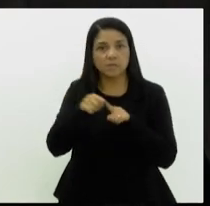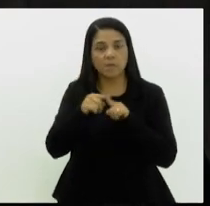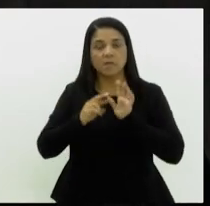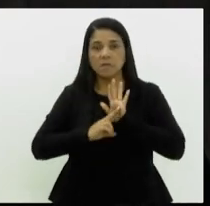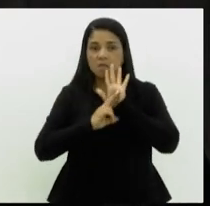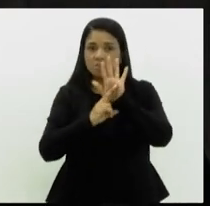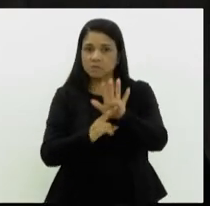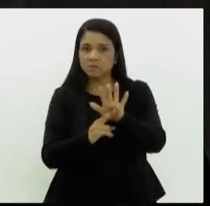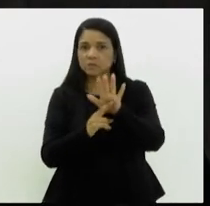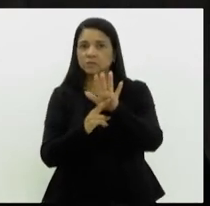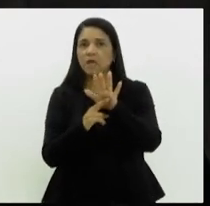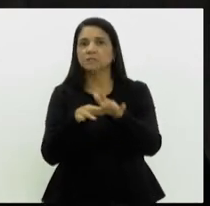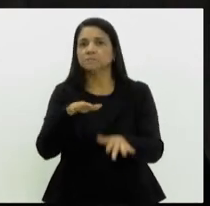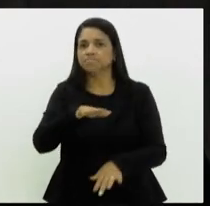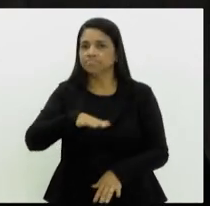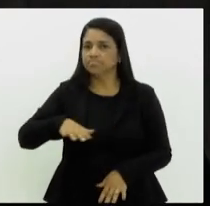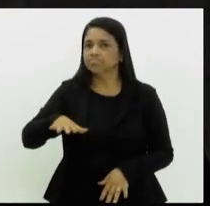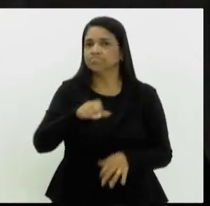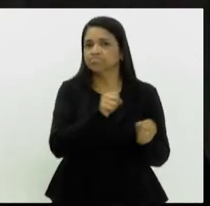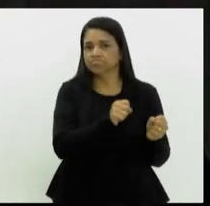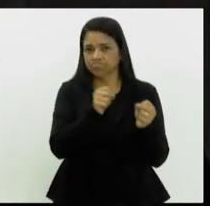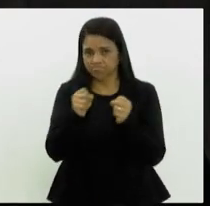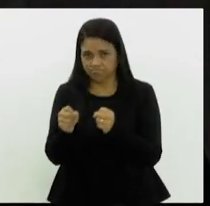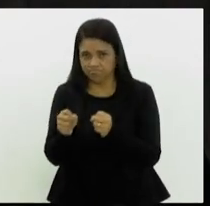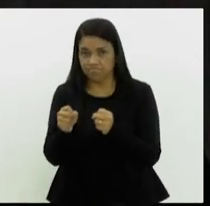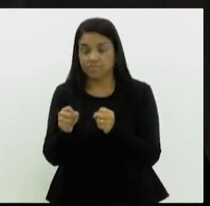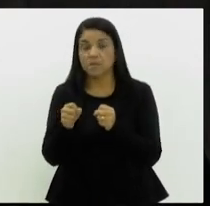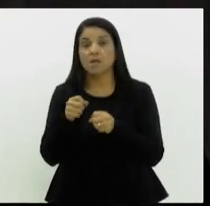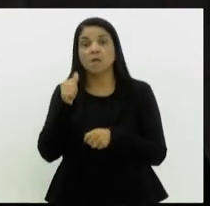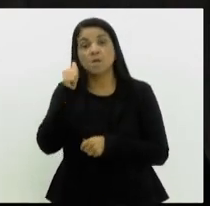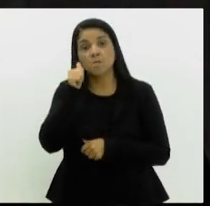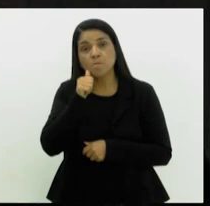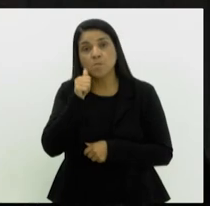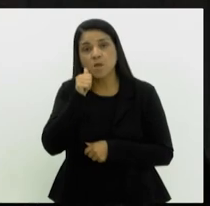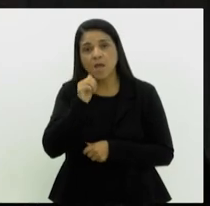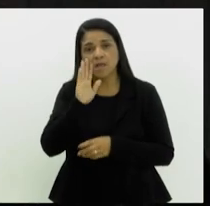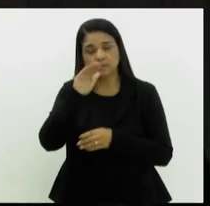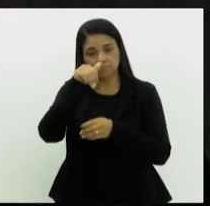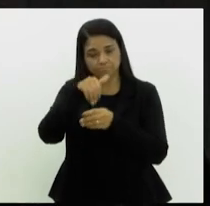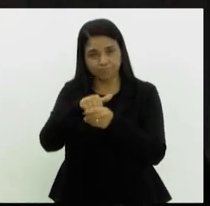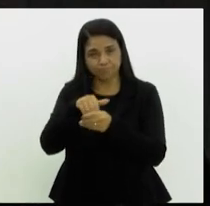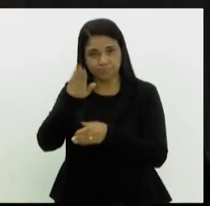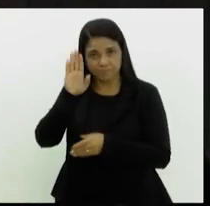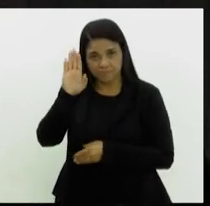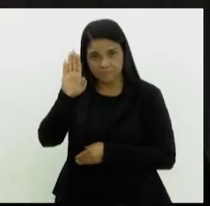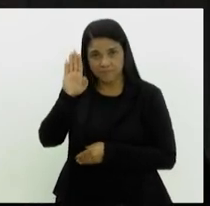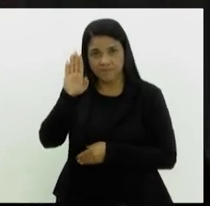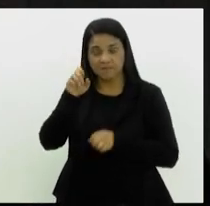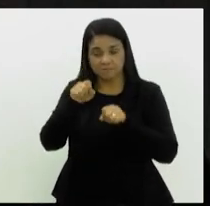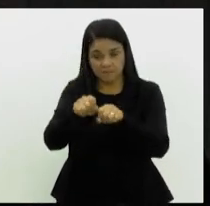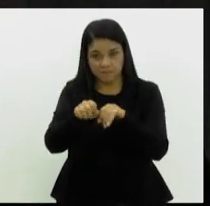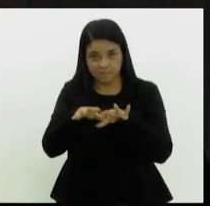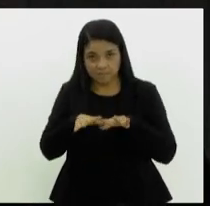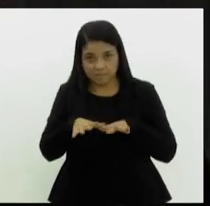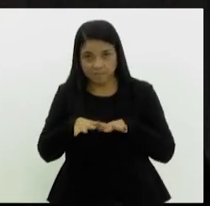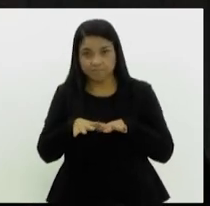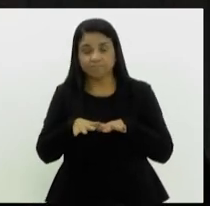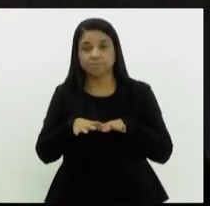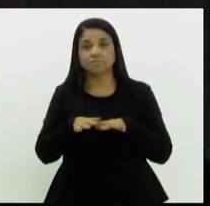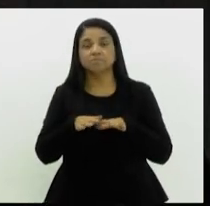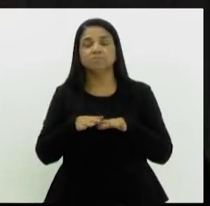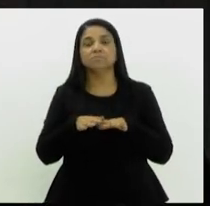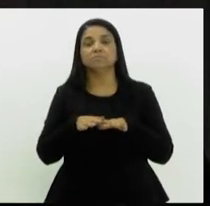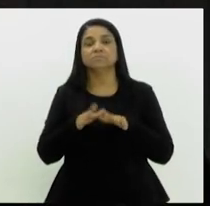representatividade no espaço de poder. Ou seja, mulheres eleitas para as casas legislativas não